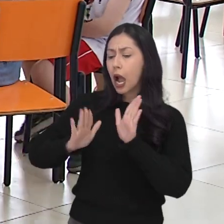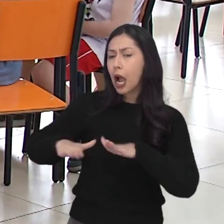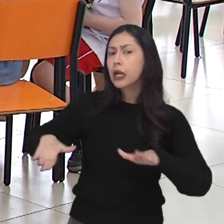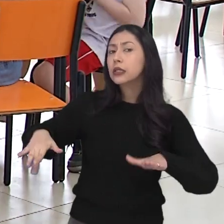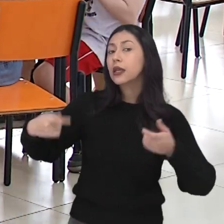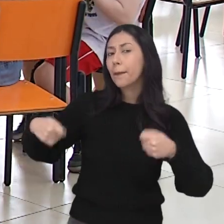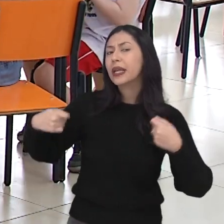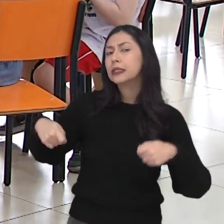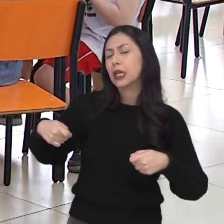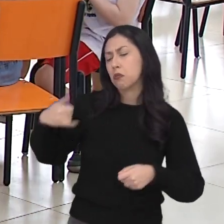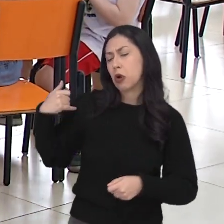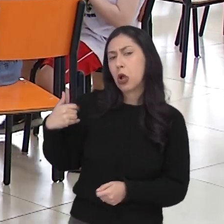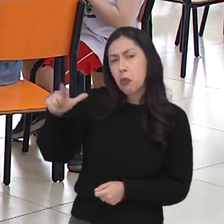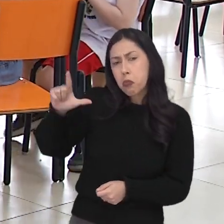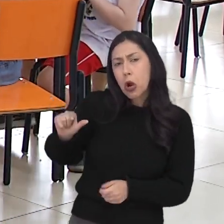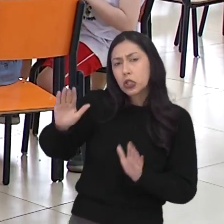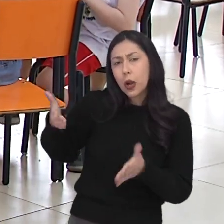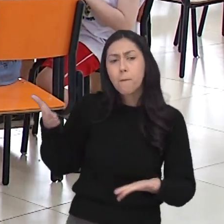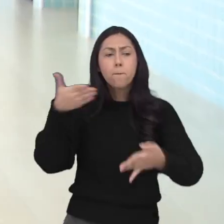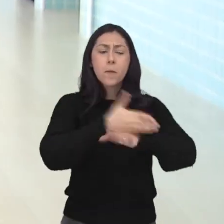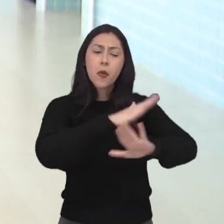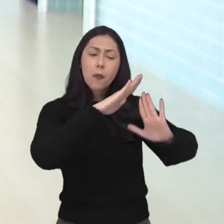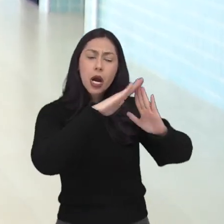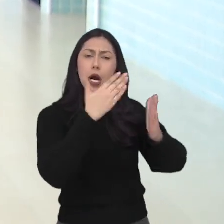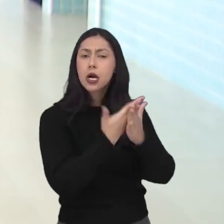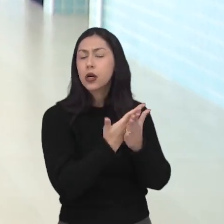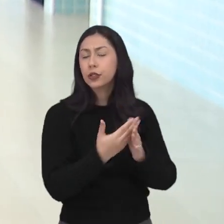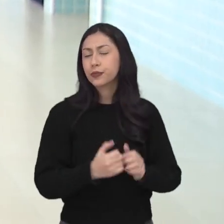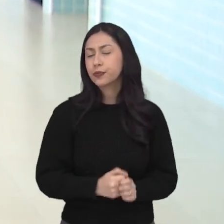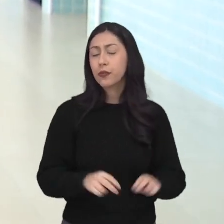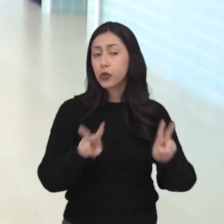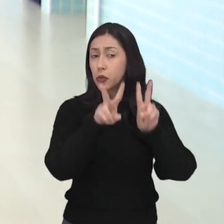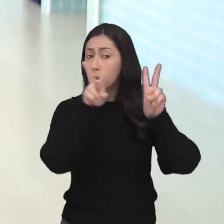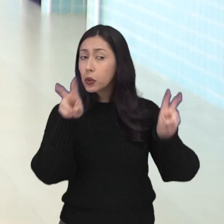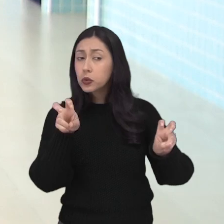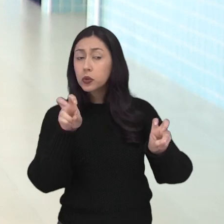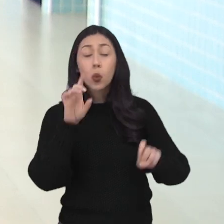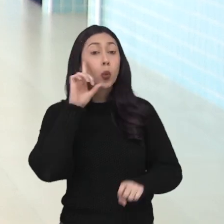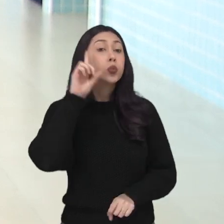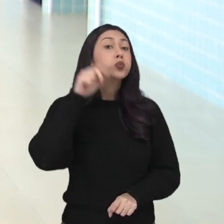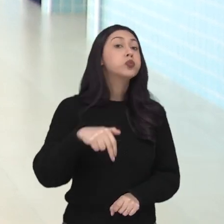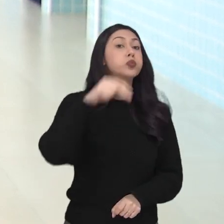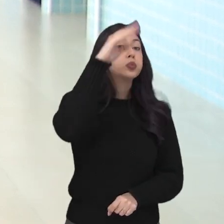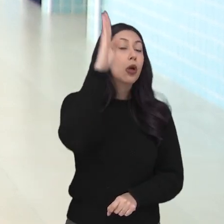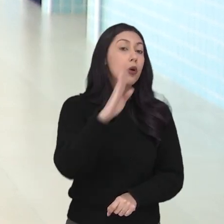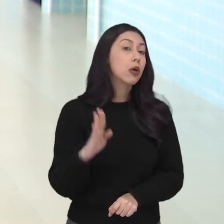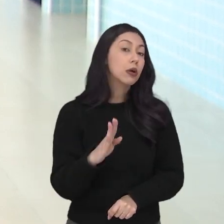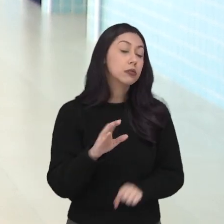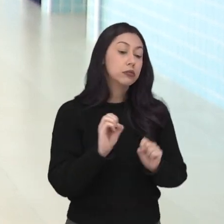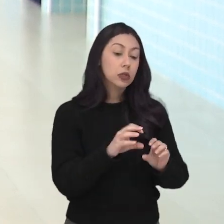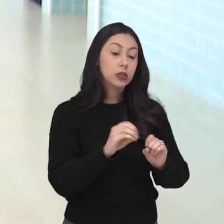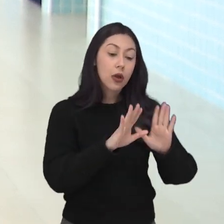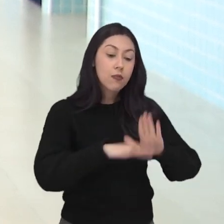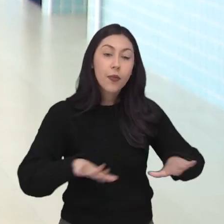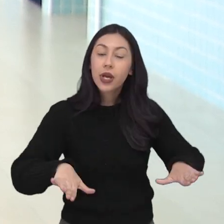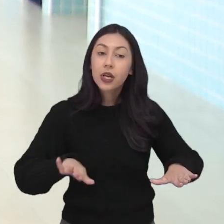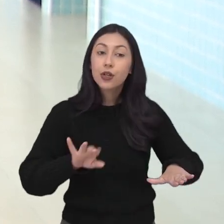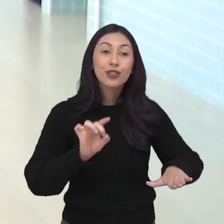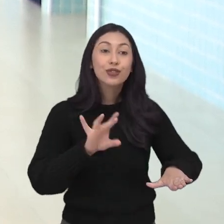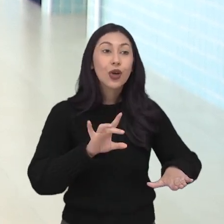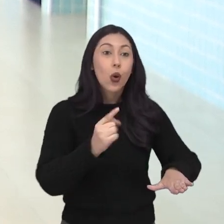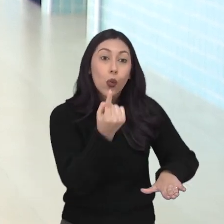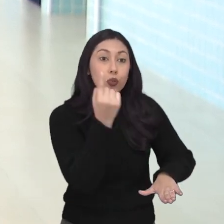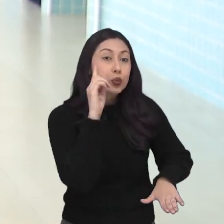as crianças na escola desde pequenas. Quando a gente fala do Dia Nacional da Educação Infantil, nós não